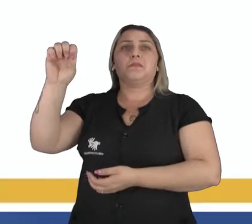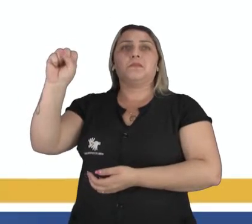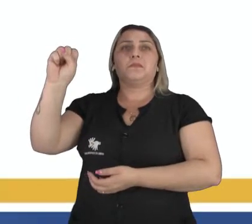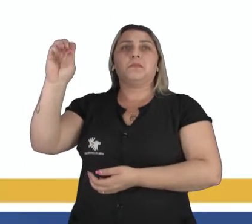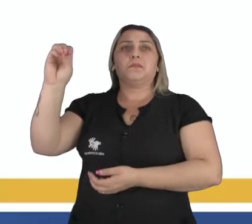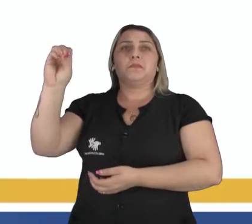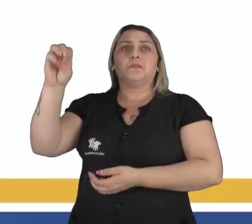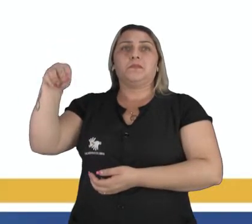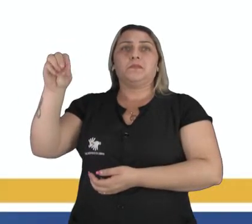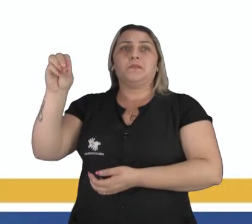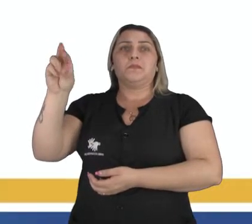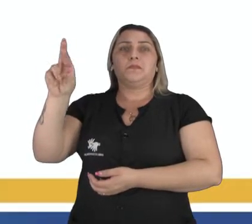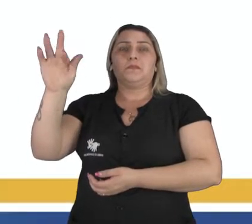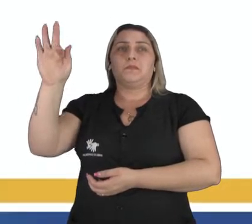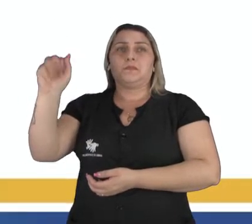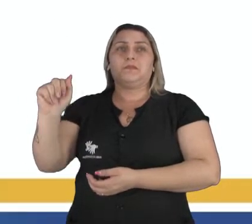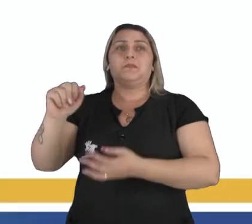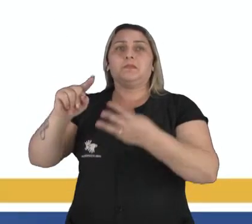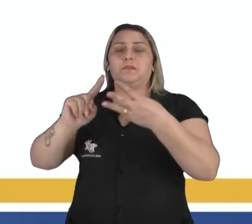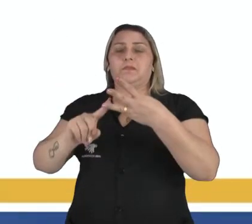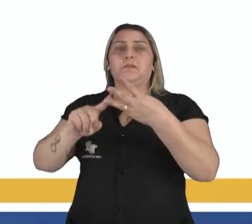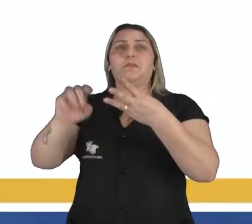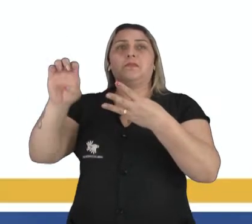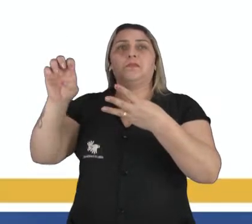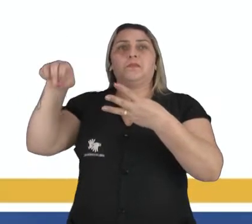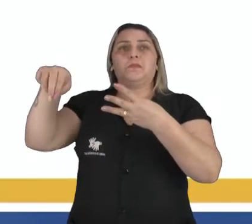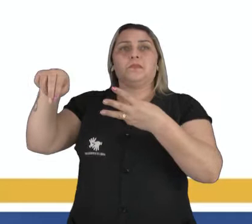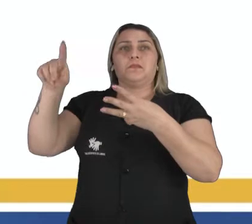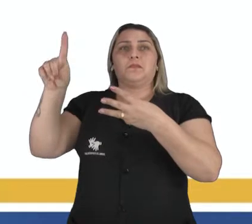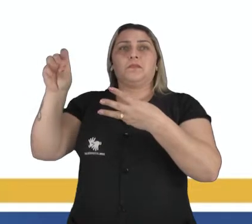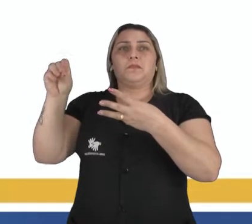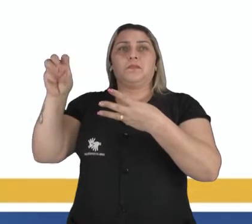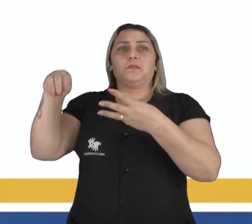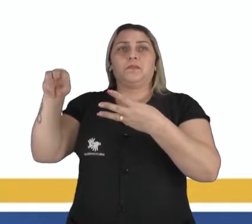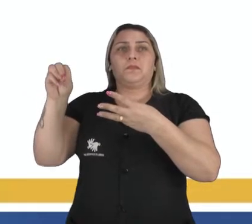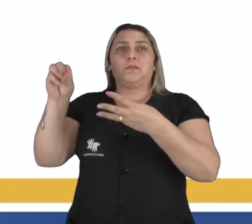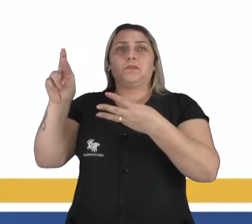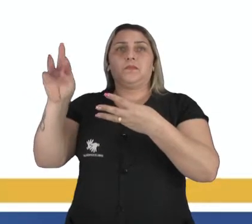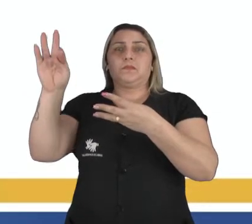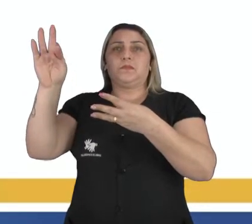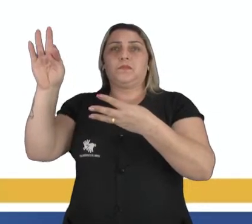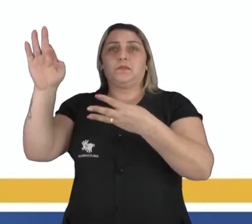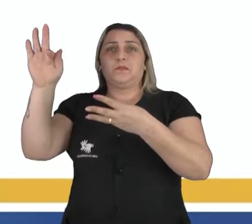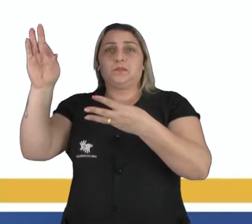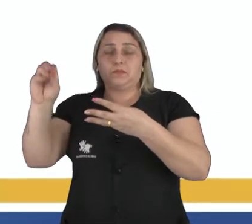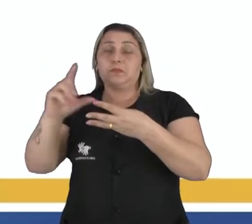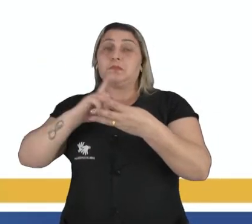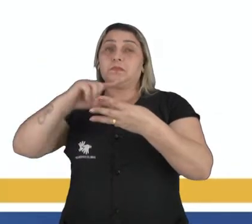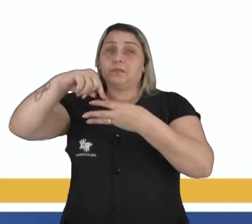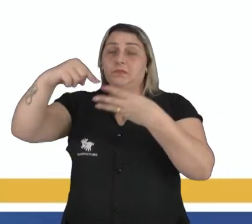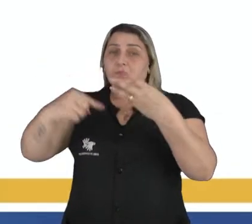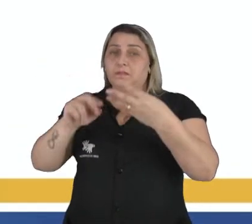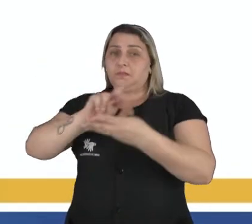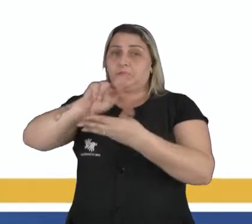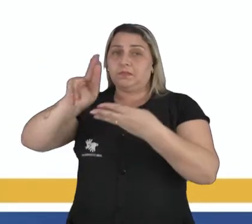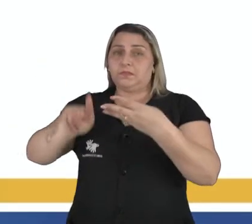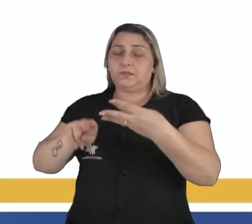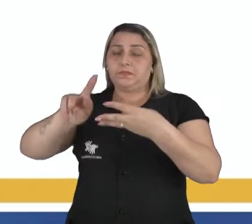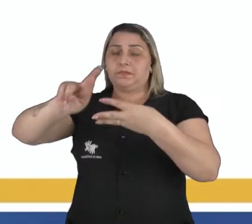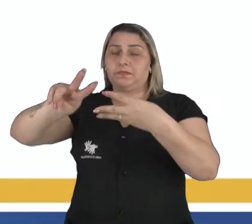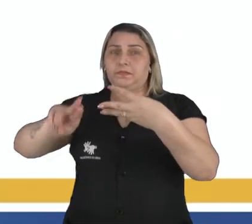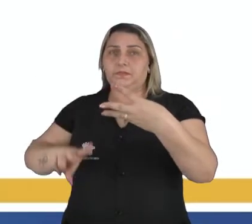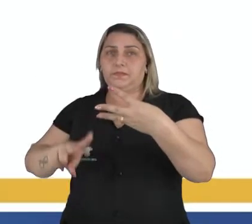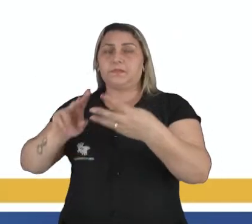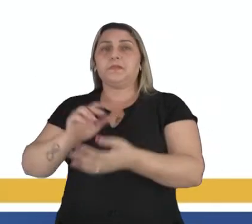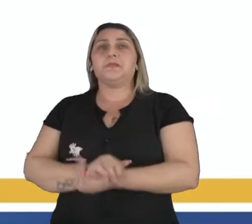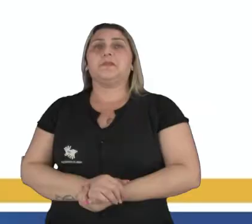mofo que a no triângulo E aí um endomorfo que é o último quadro tá então é existe toda essa diversidade